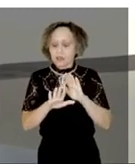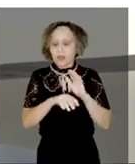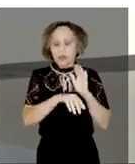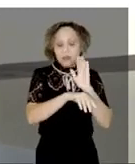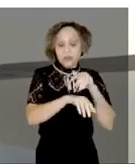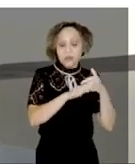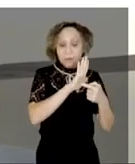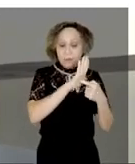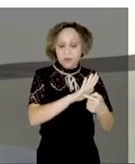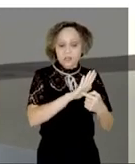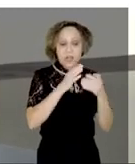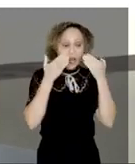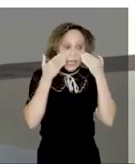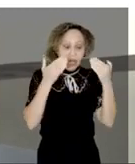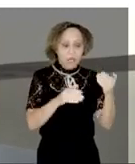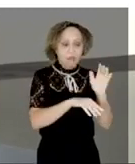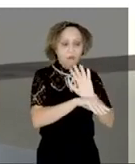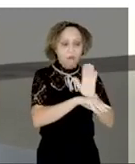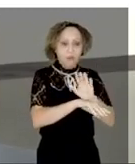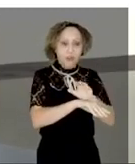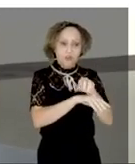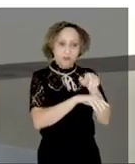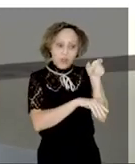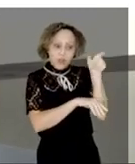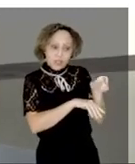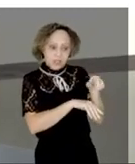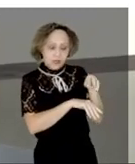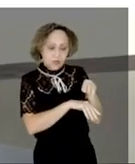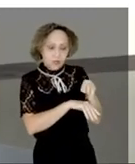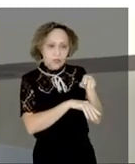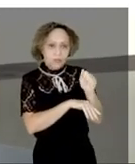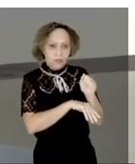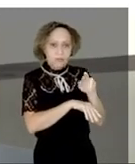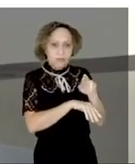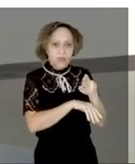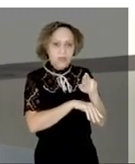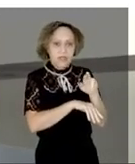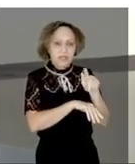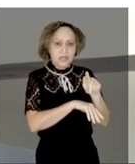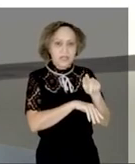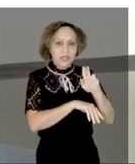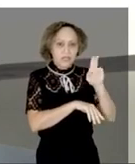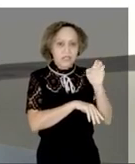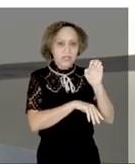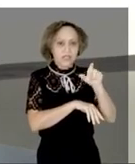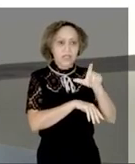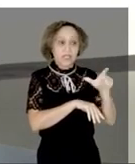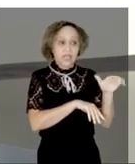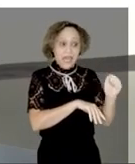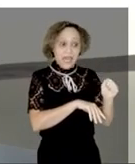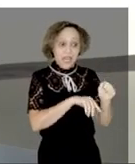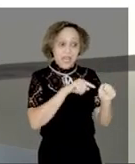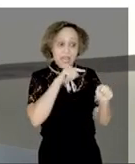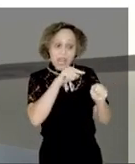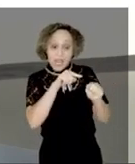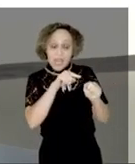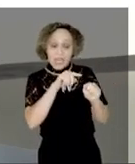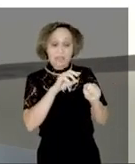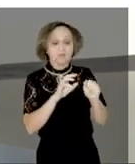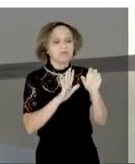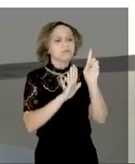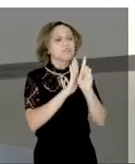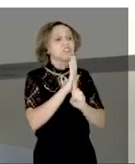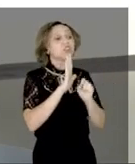do Marighella, no período da ditadura militar, foi uma luta, acima de tudo,